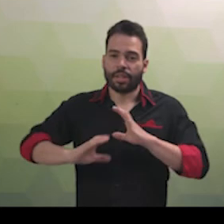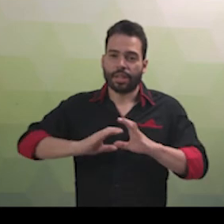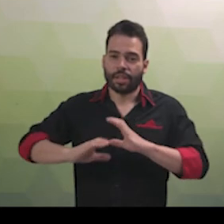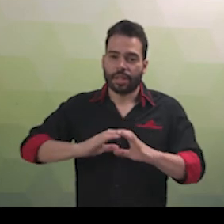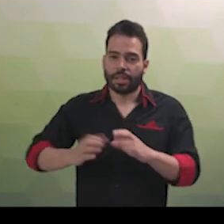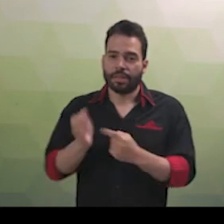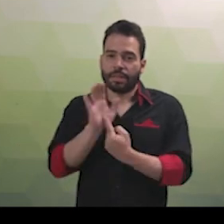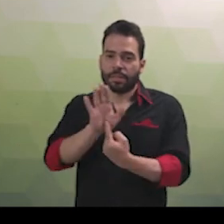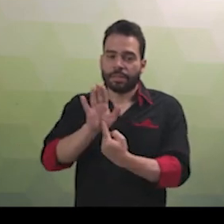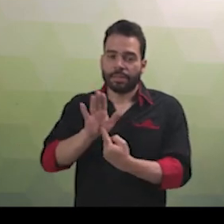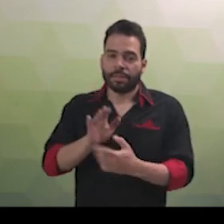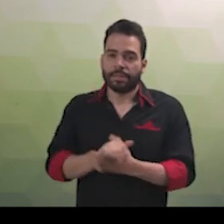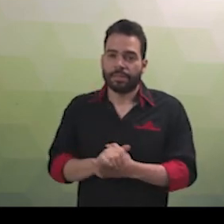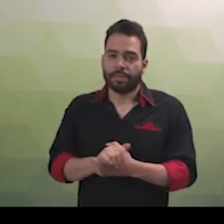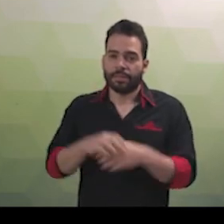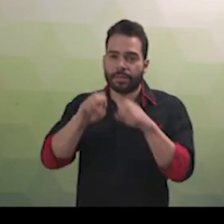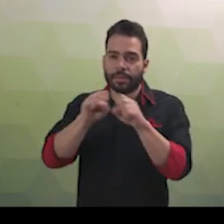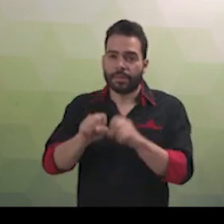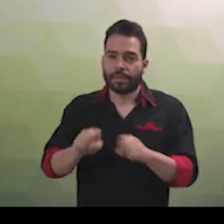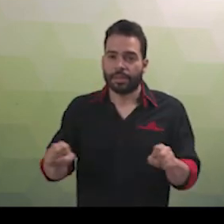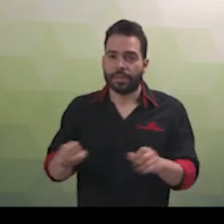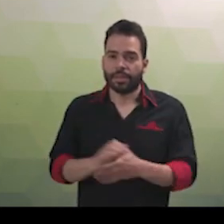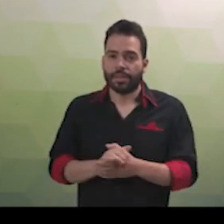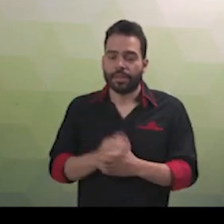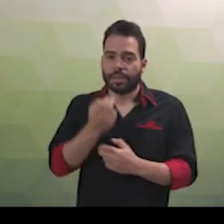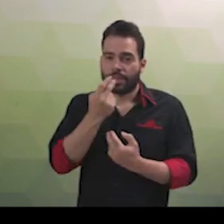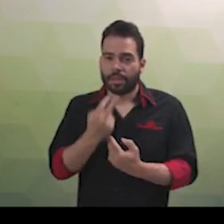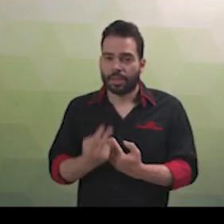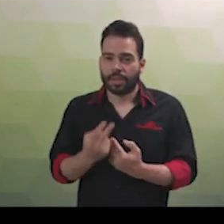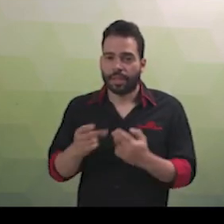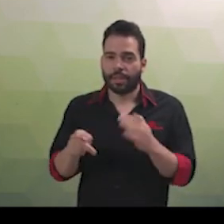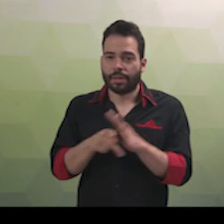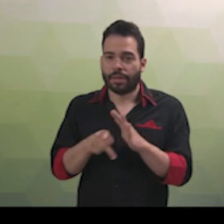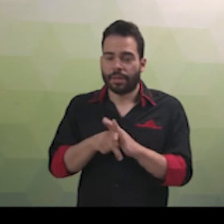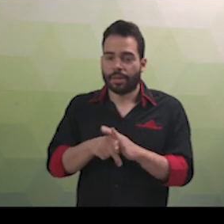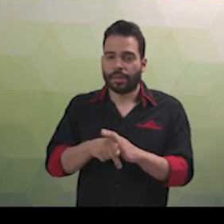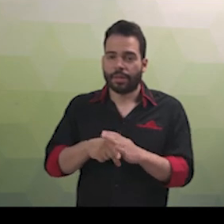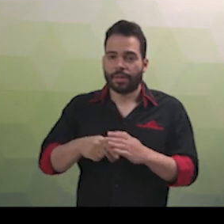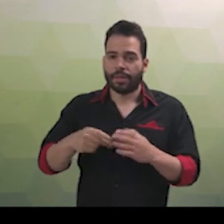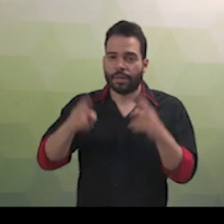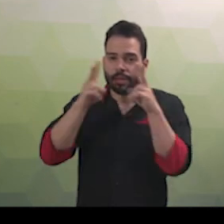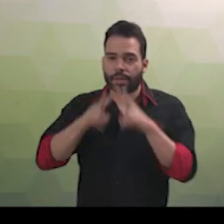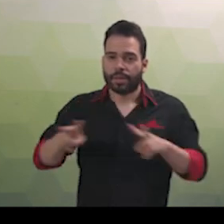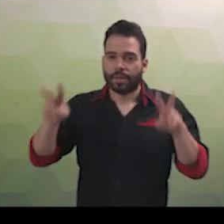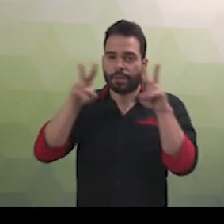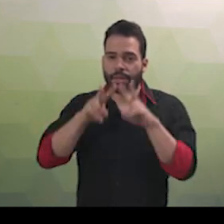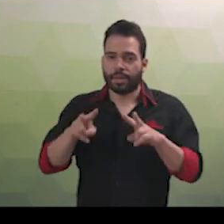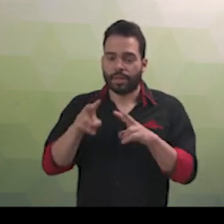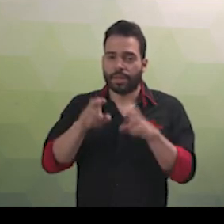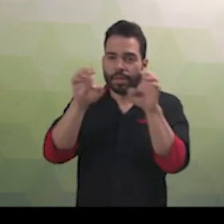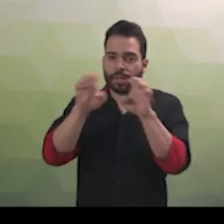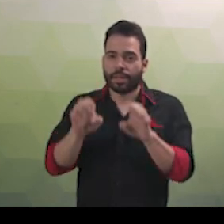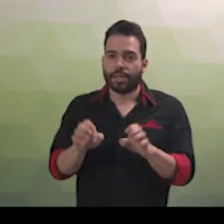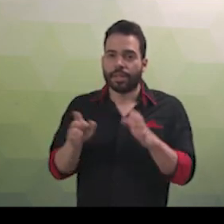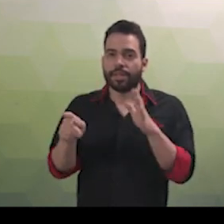a forma de comunicação e expressão em que o sistema linguístico de natureza motora visual, com